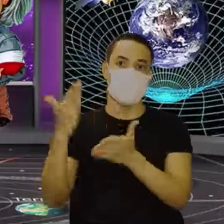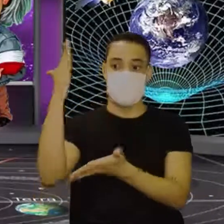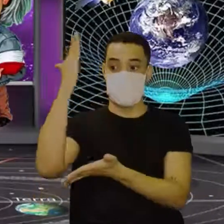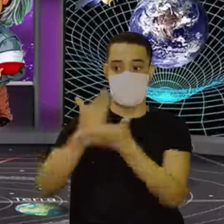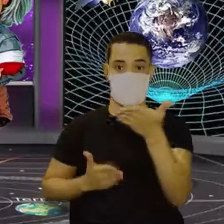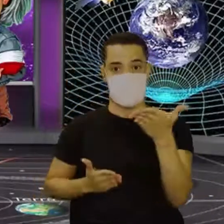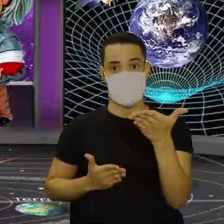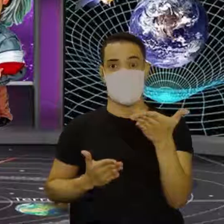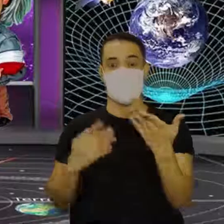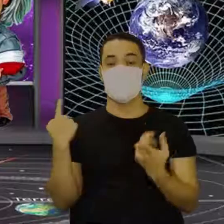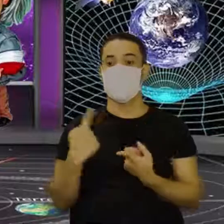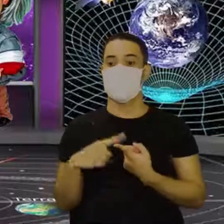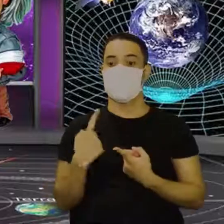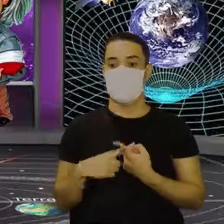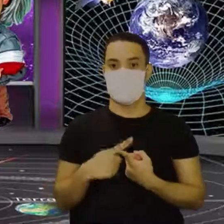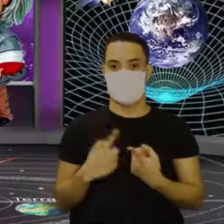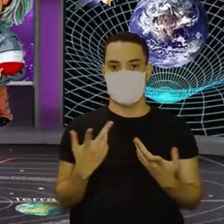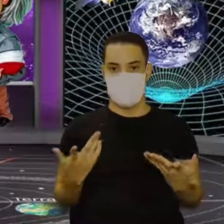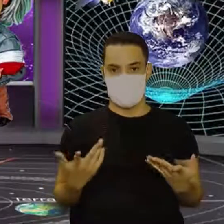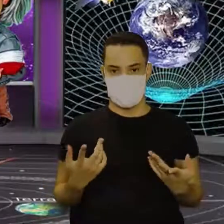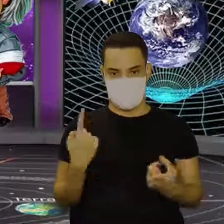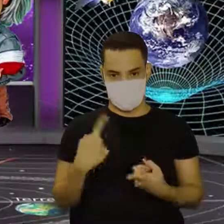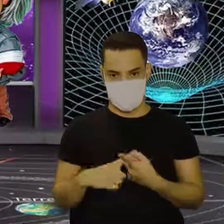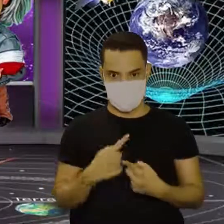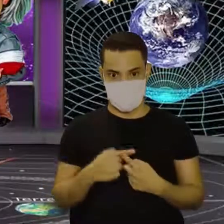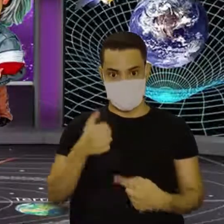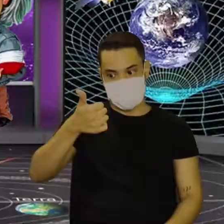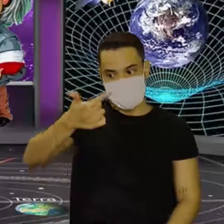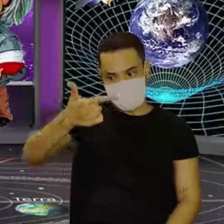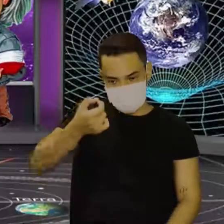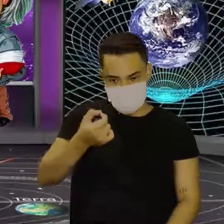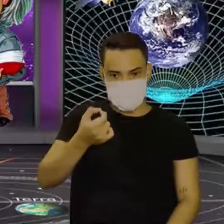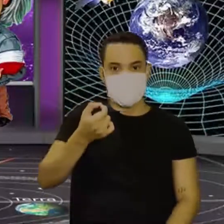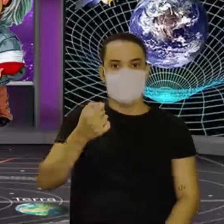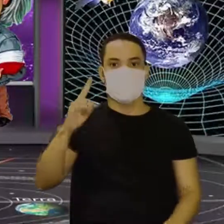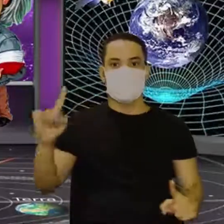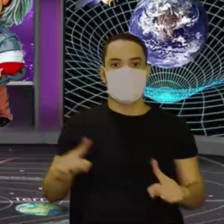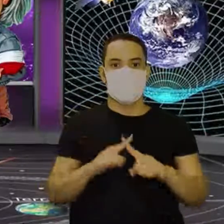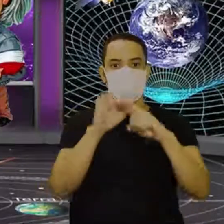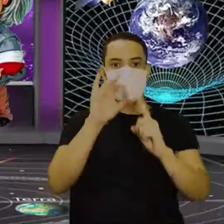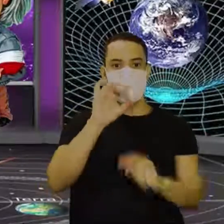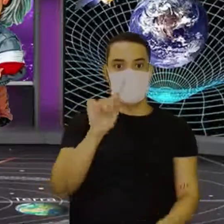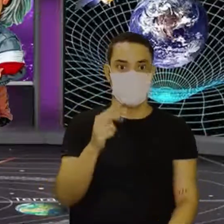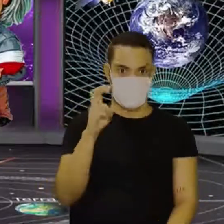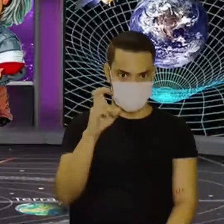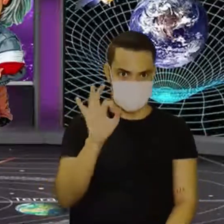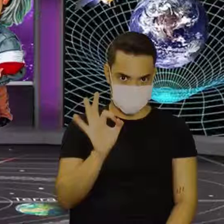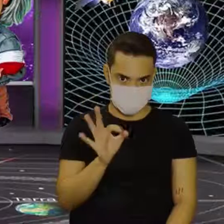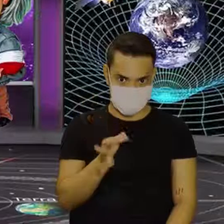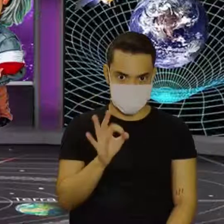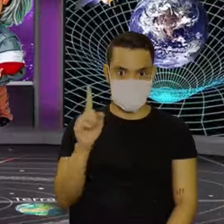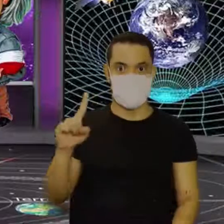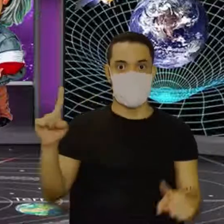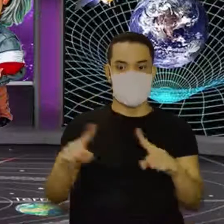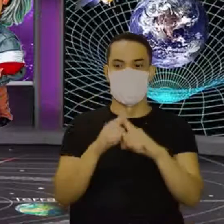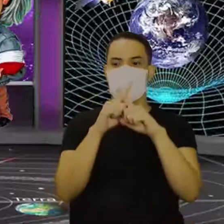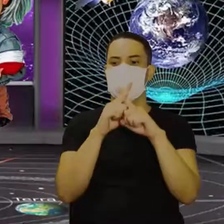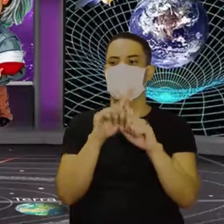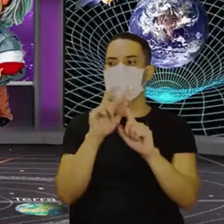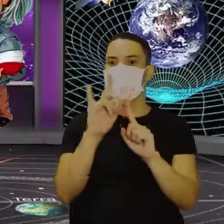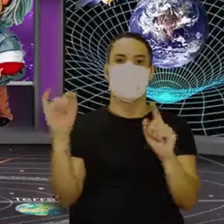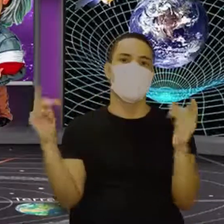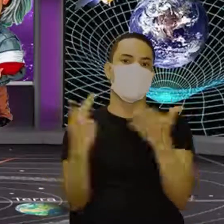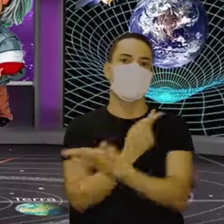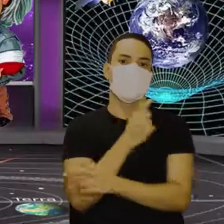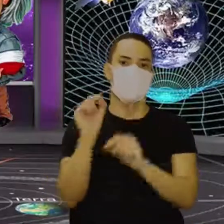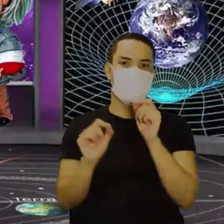a metade. Por quê? Fica como, por exemplo, 120 multiplicado por 0,5. Não é multiplicado? Vai ficar multiplicado